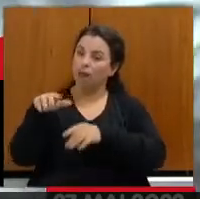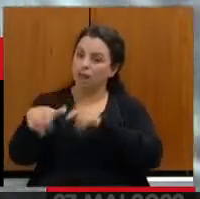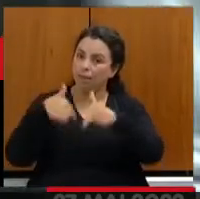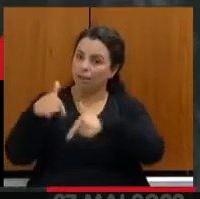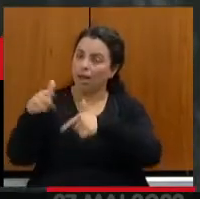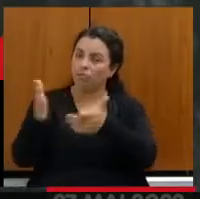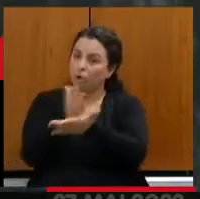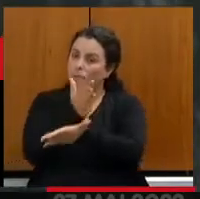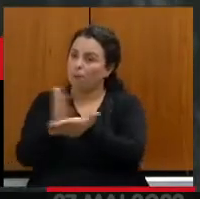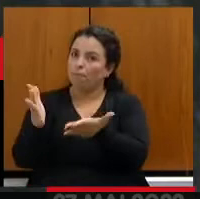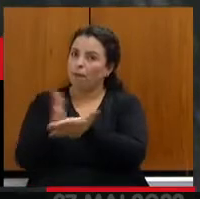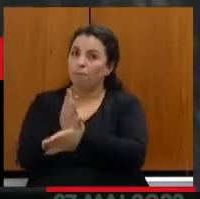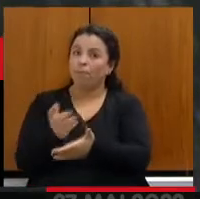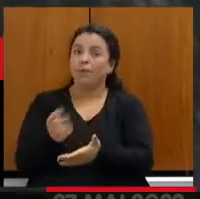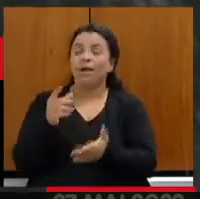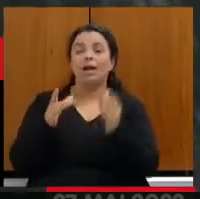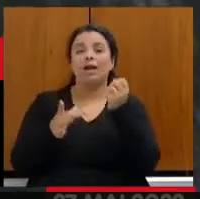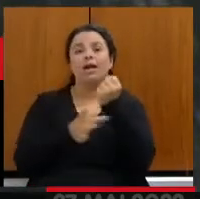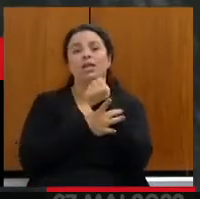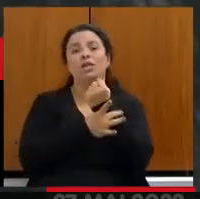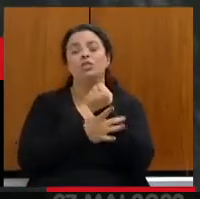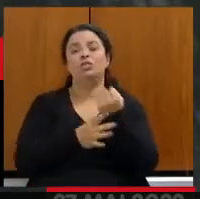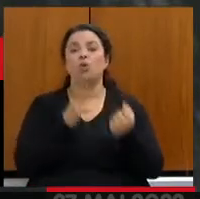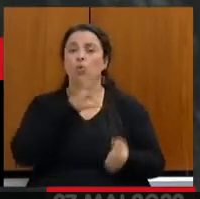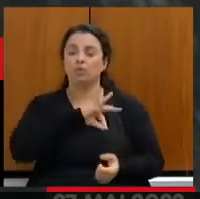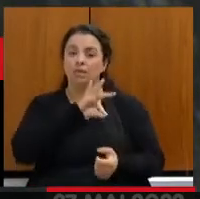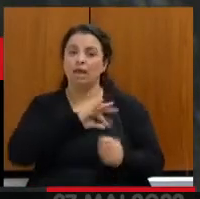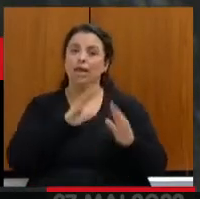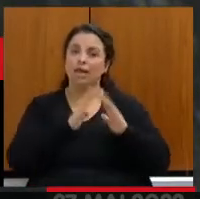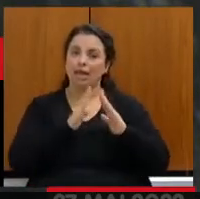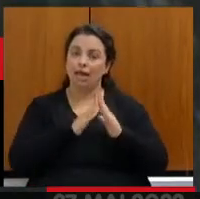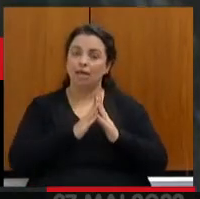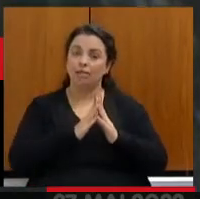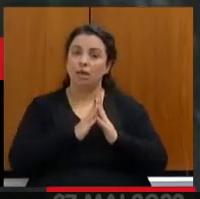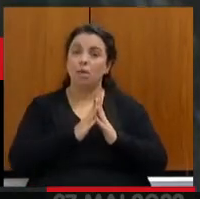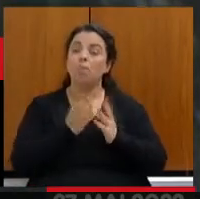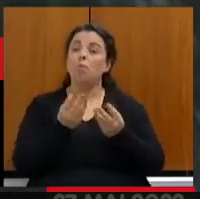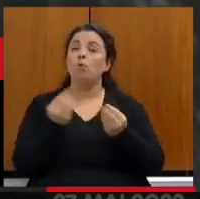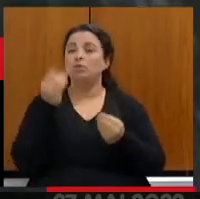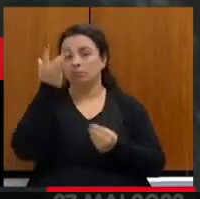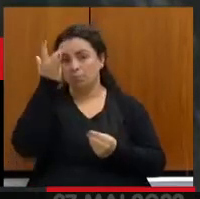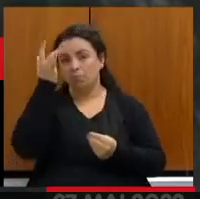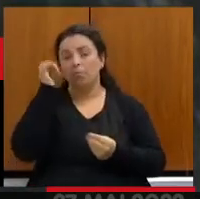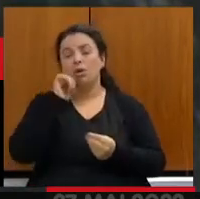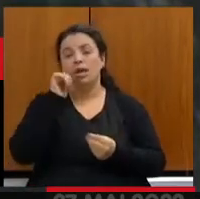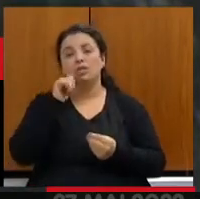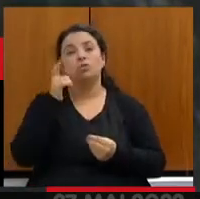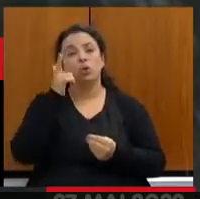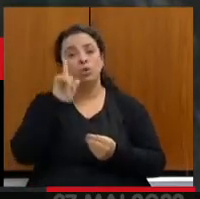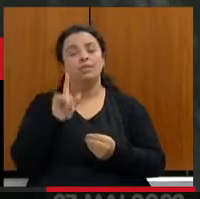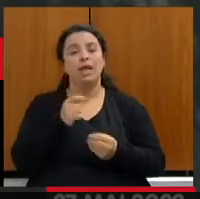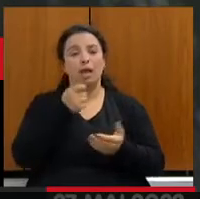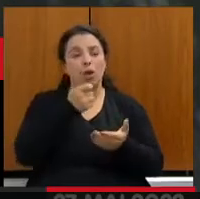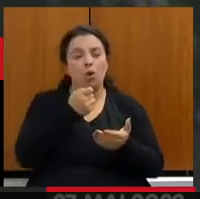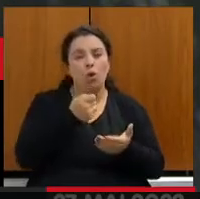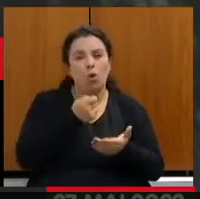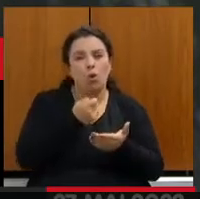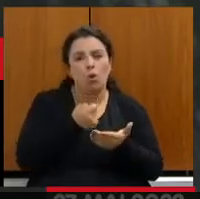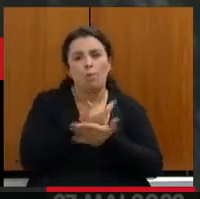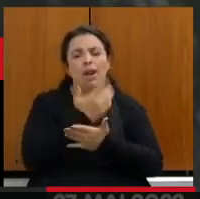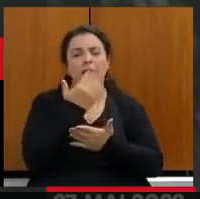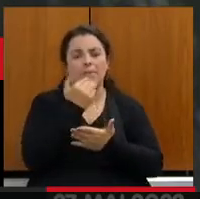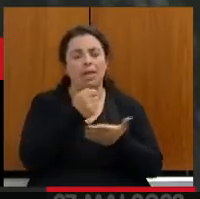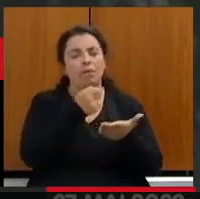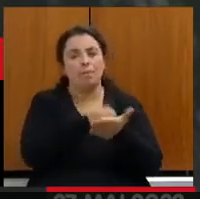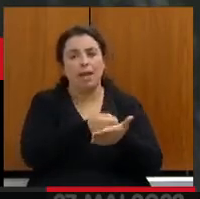muitas mulheres hoje mantém o custeio da sua casa através desse serviço e o que nós pedimos né até na fala